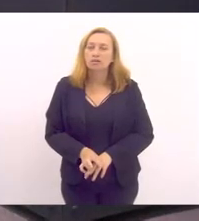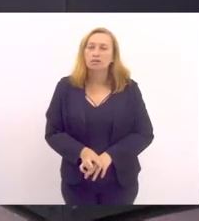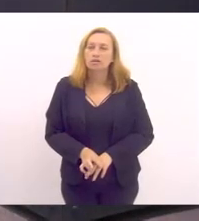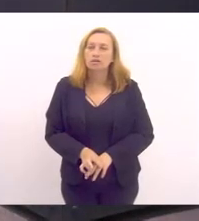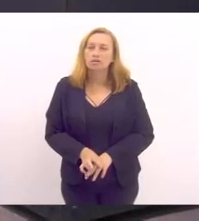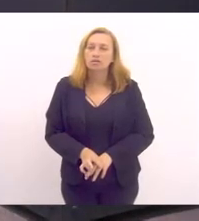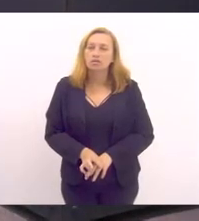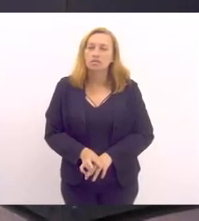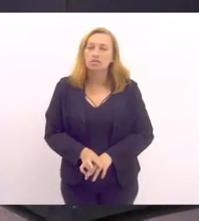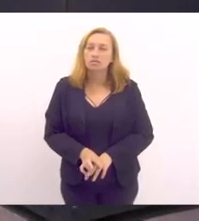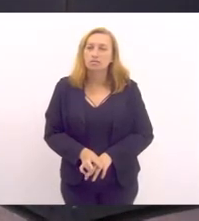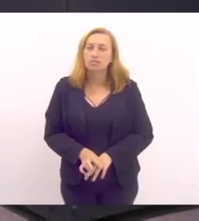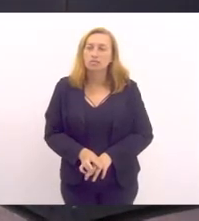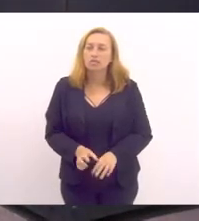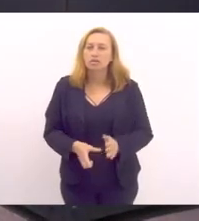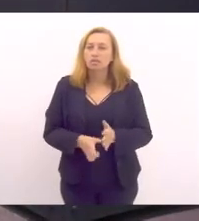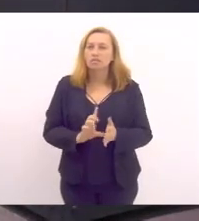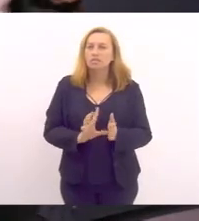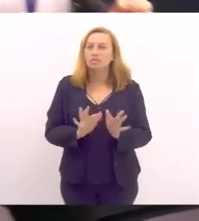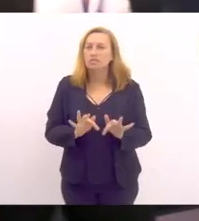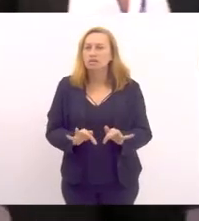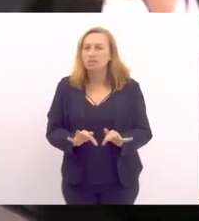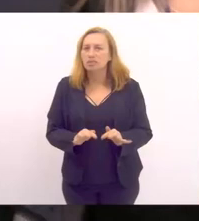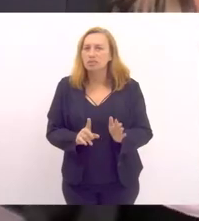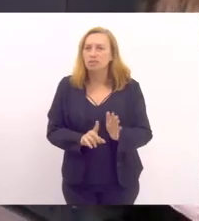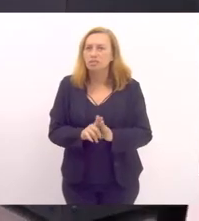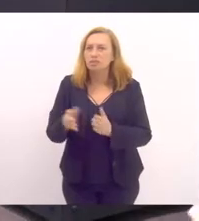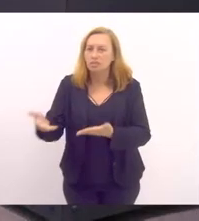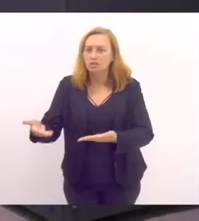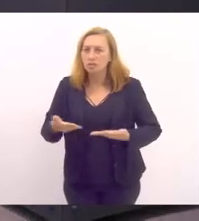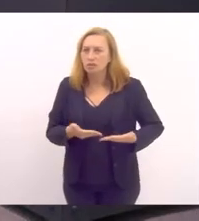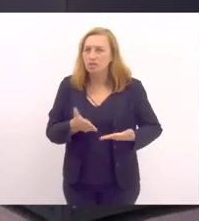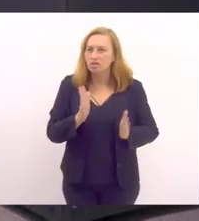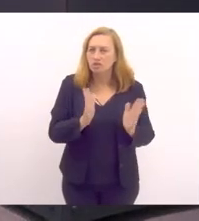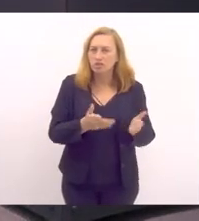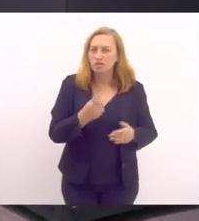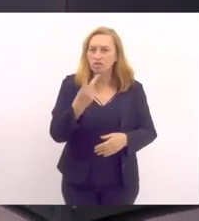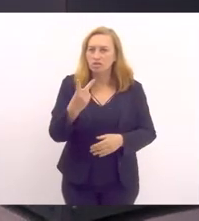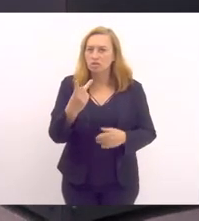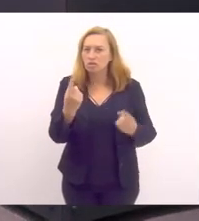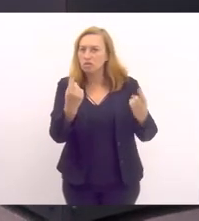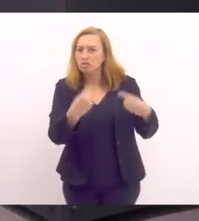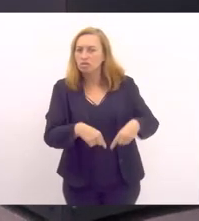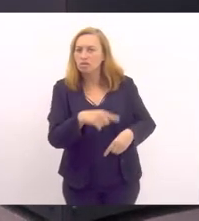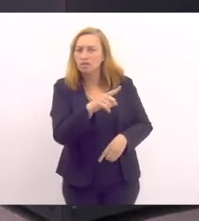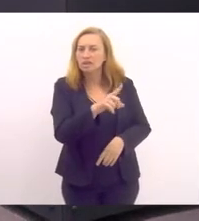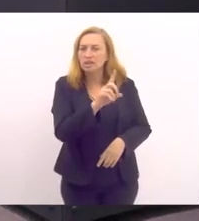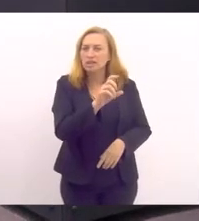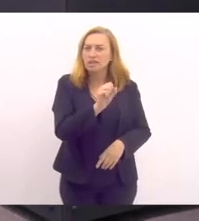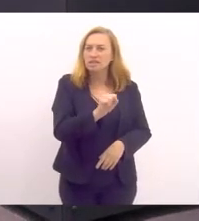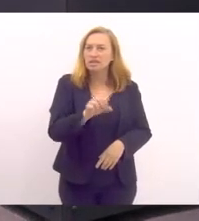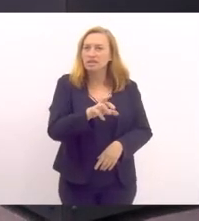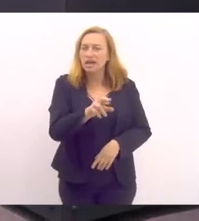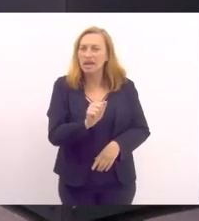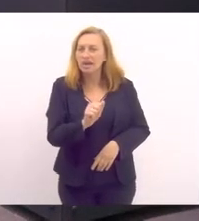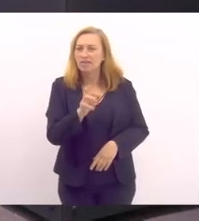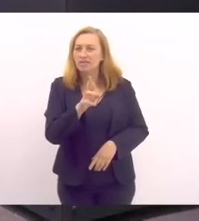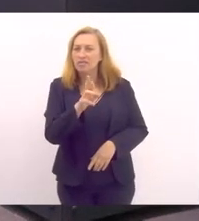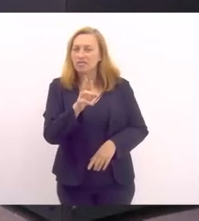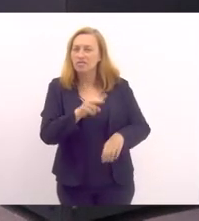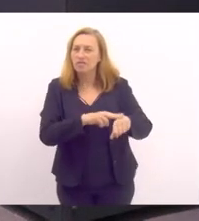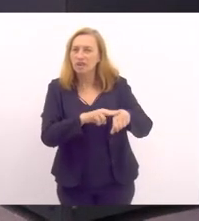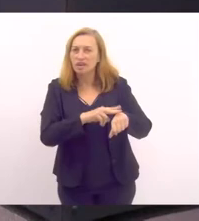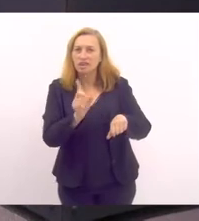da senhora encerrar, queria só aproveitar o momento e fazer um convite. Já que meus dois concorrentes aqui, Serra Verde Imperial e Baixada Verde, não